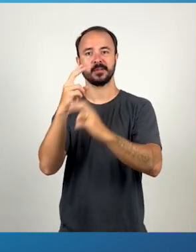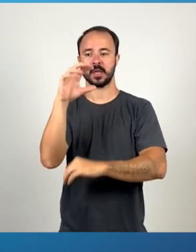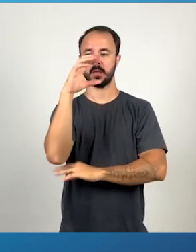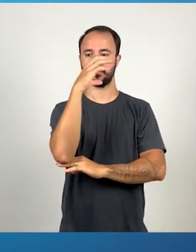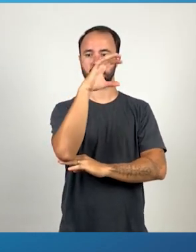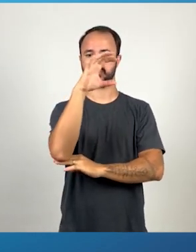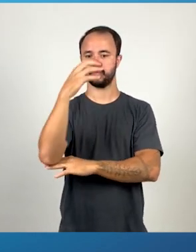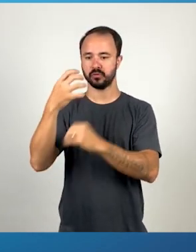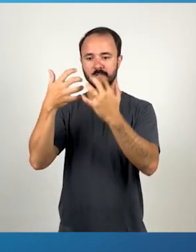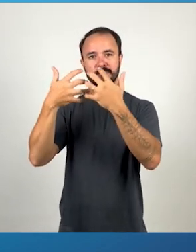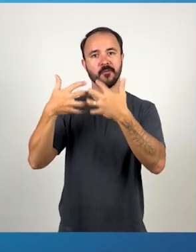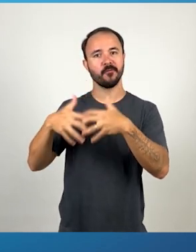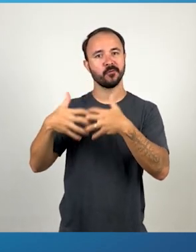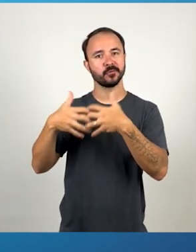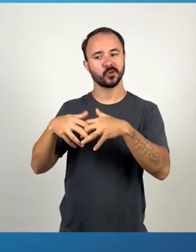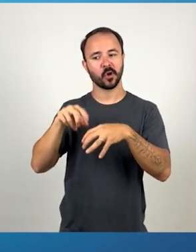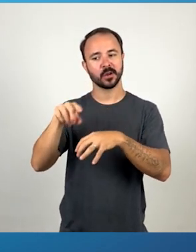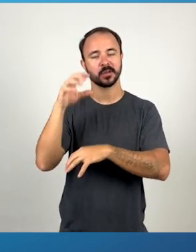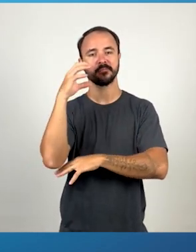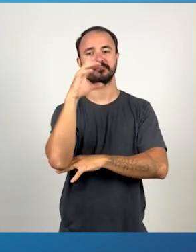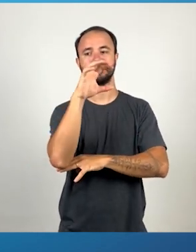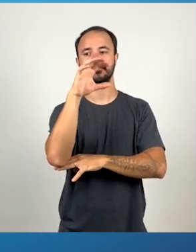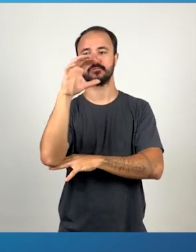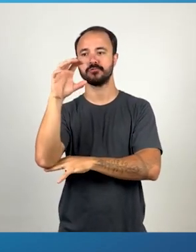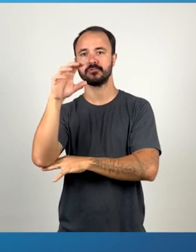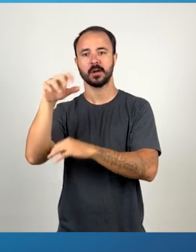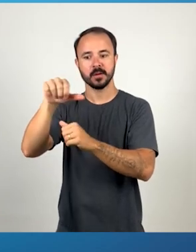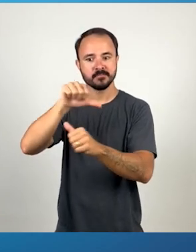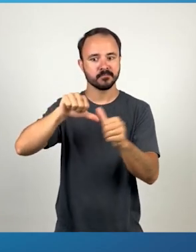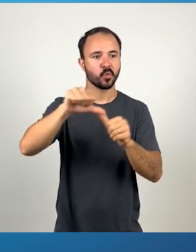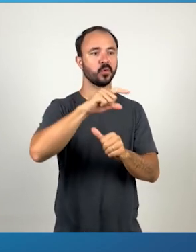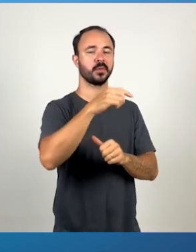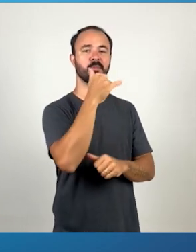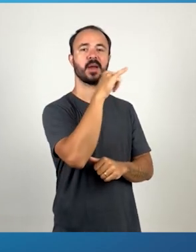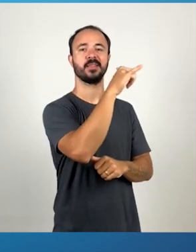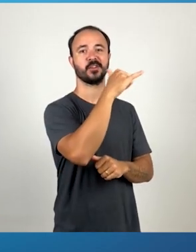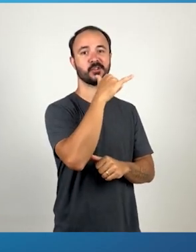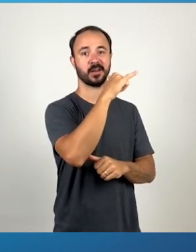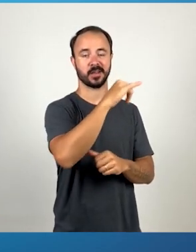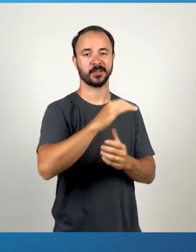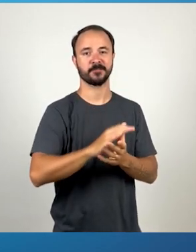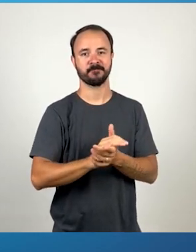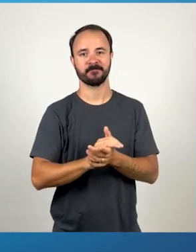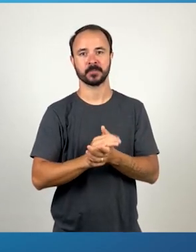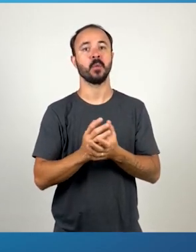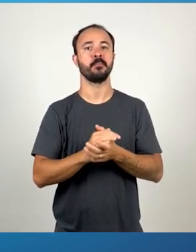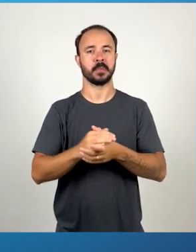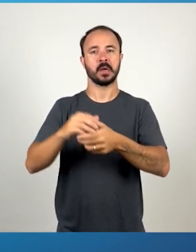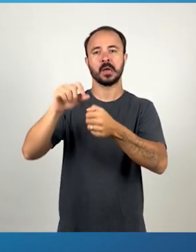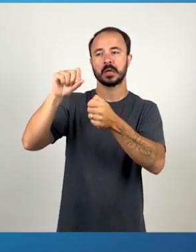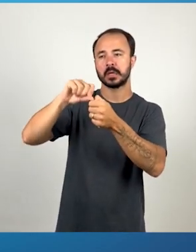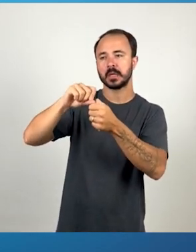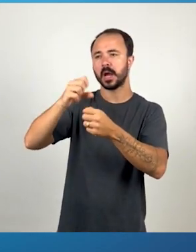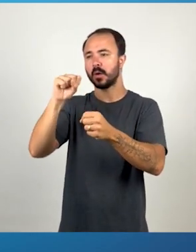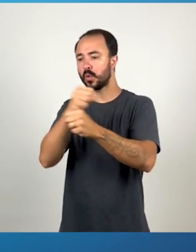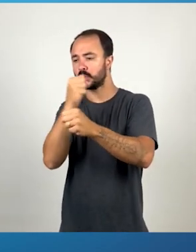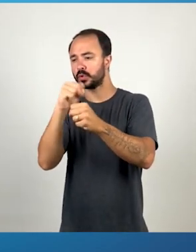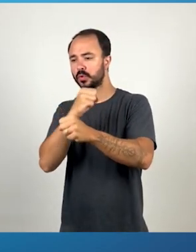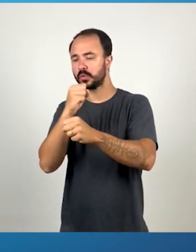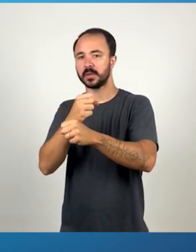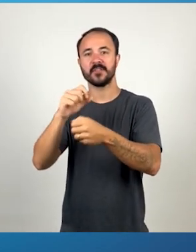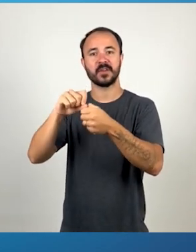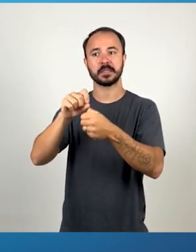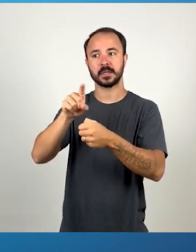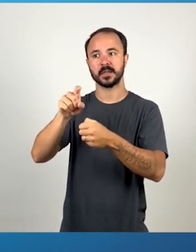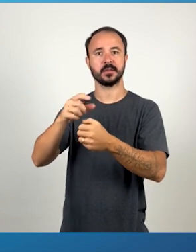elétrica pelos chamados de aerogeradores. A construção de um parque eólico pode acontecer tanto em terra quanto no